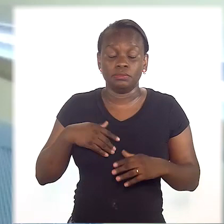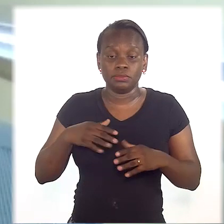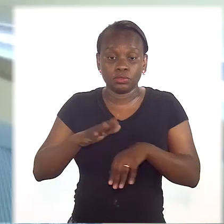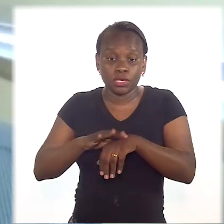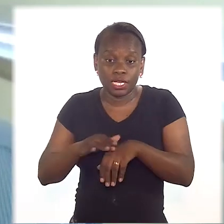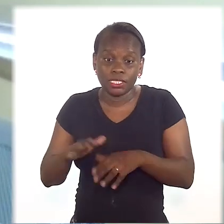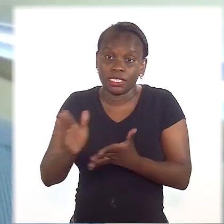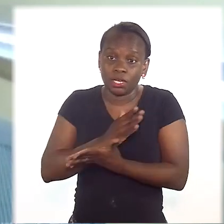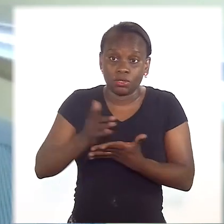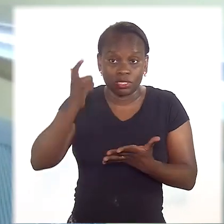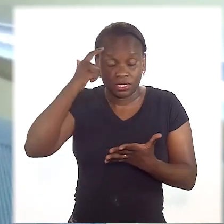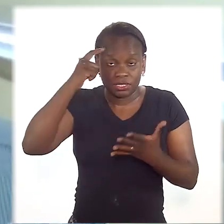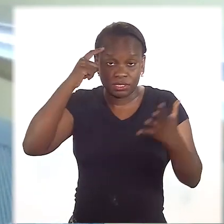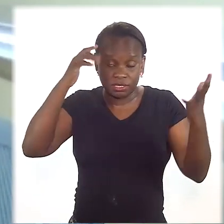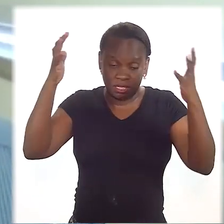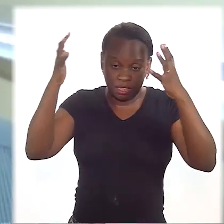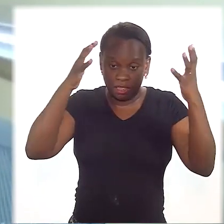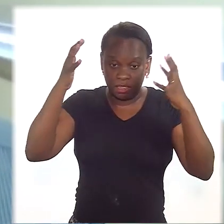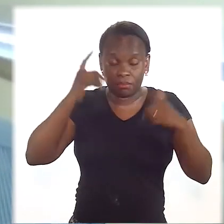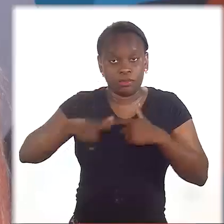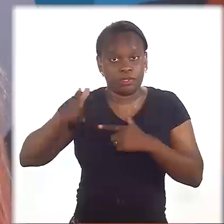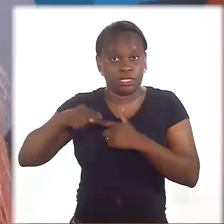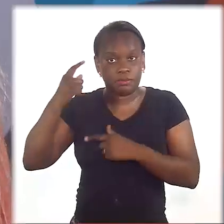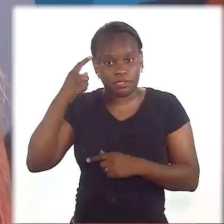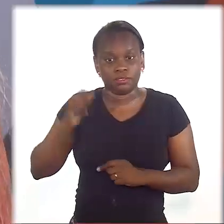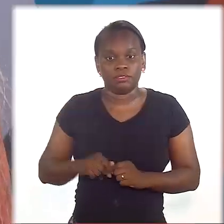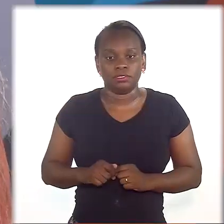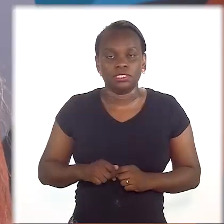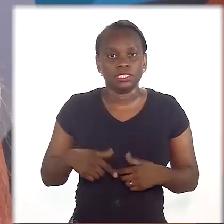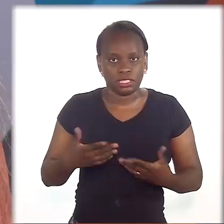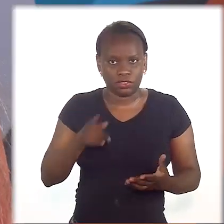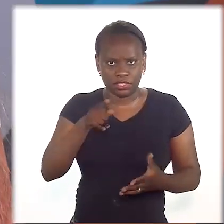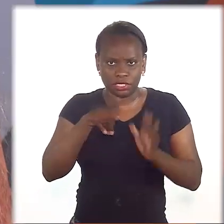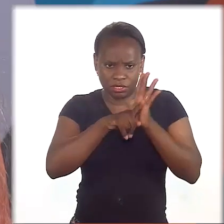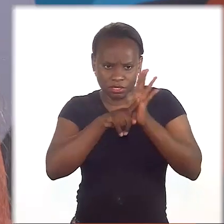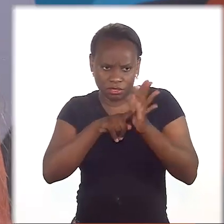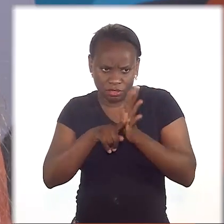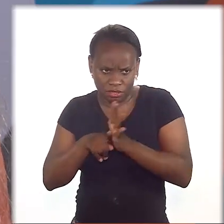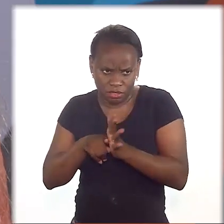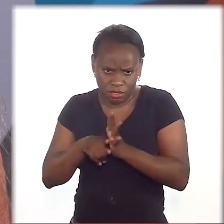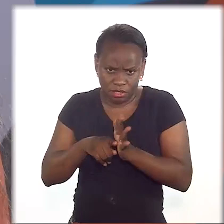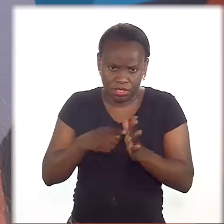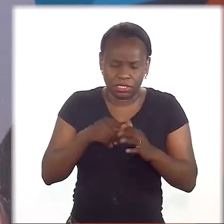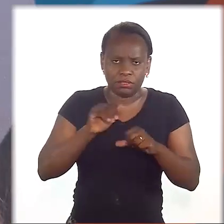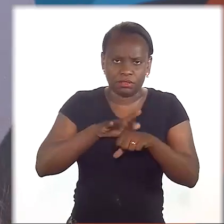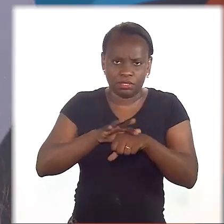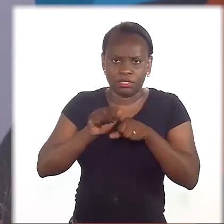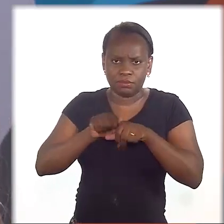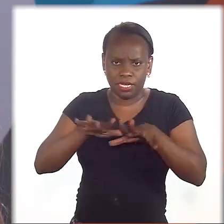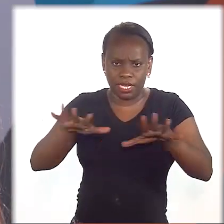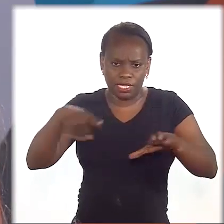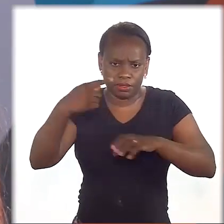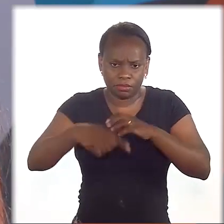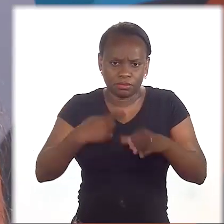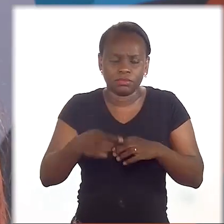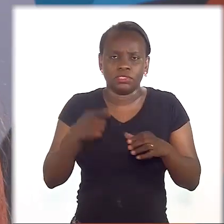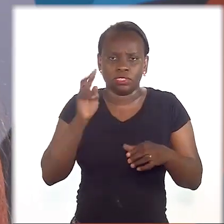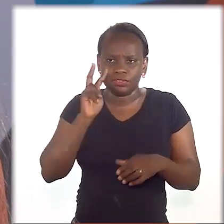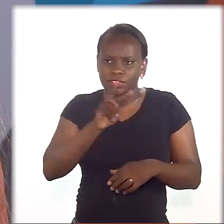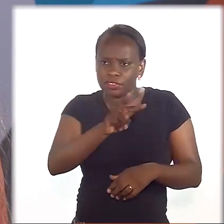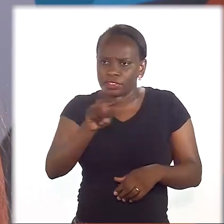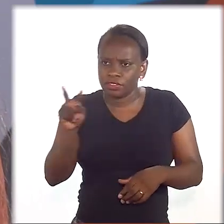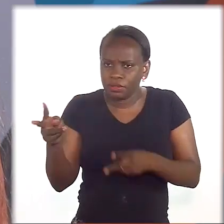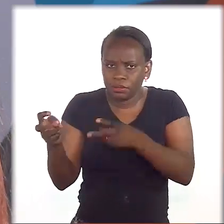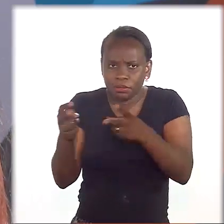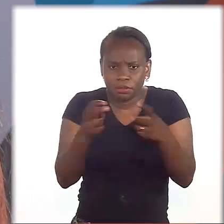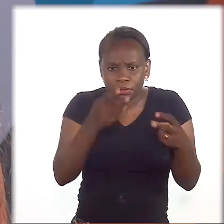determinadas comorbidades psiquiátricas. E isso você tem aferido ao longo dessa pandemia? Quer dizer, você tem visto